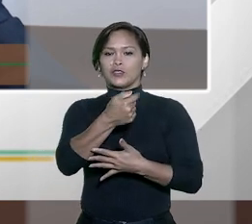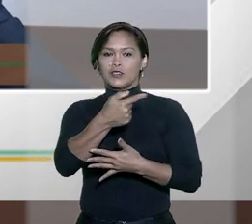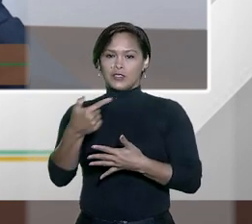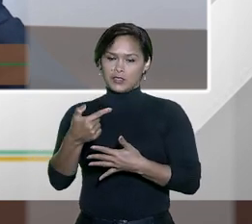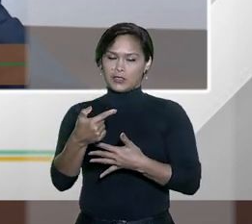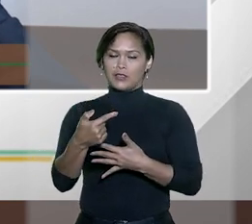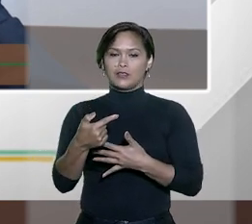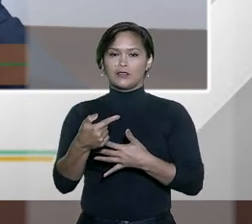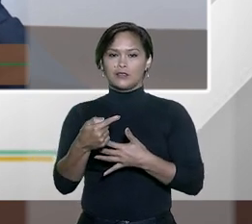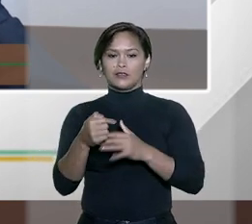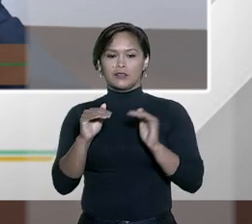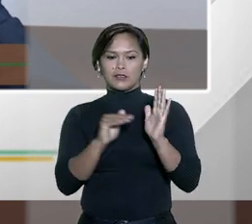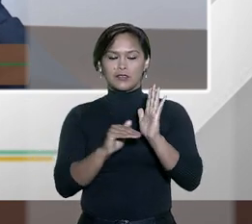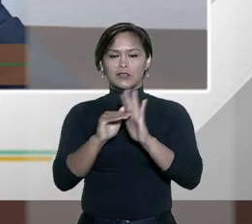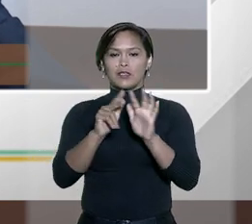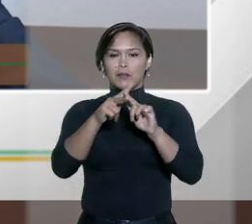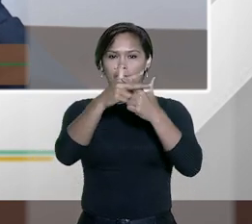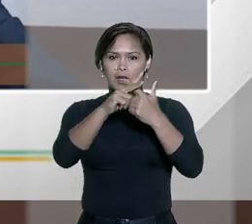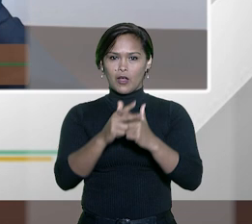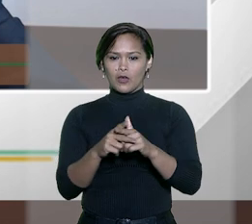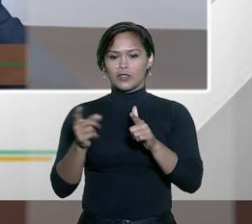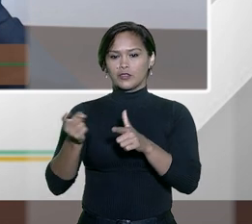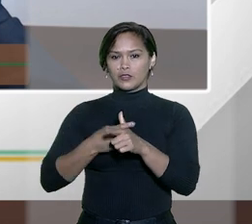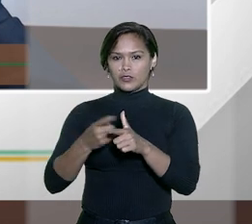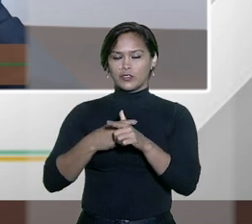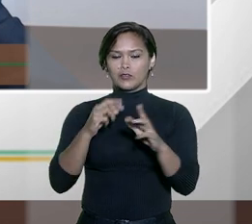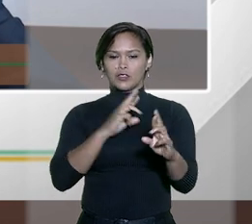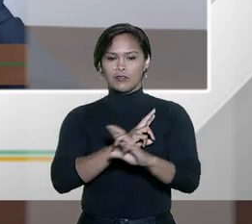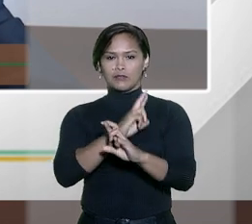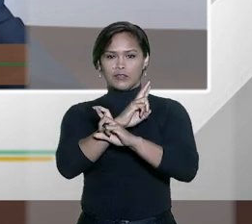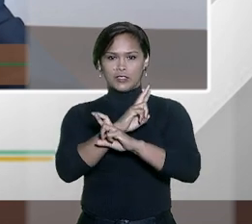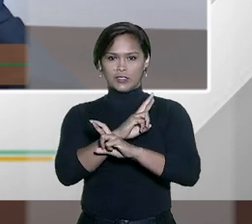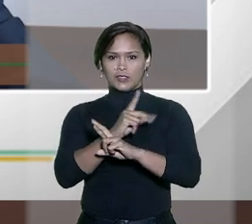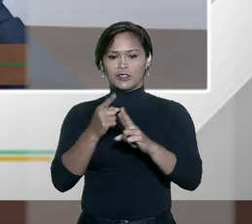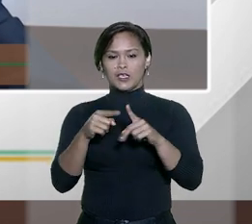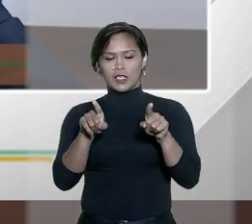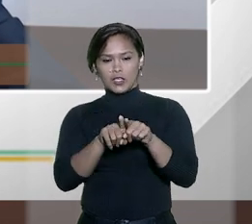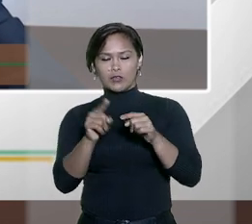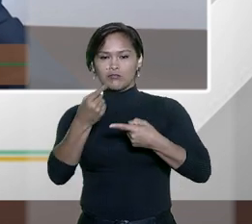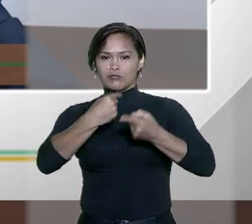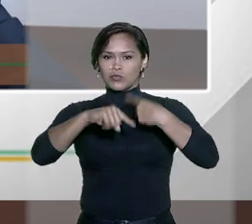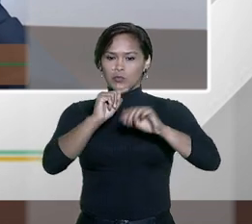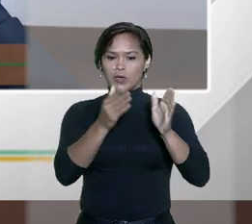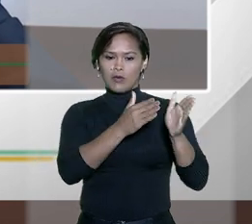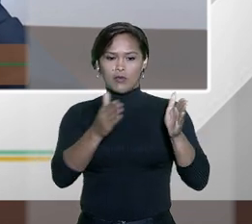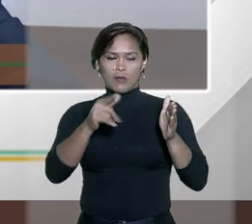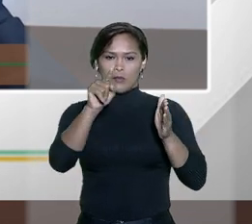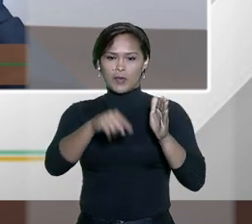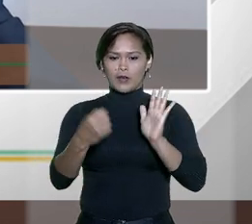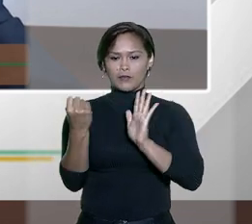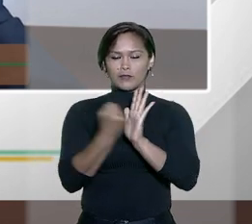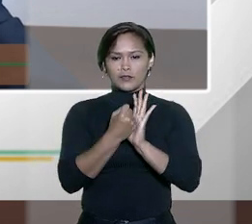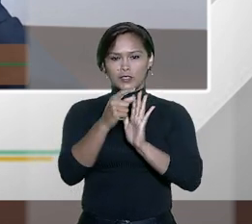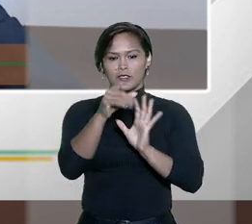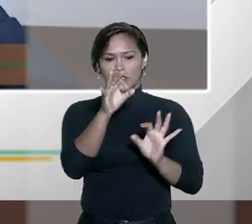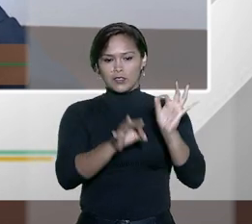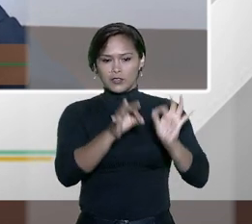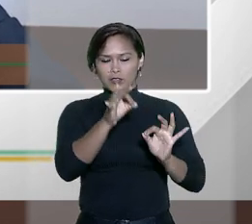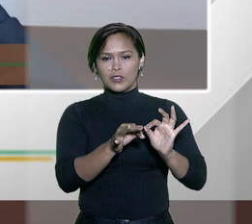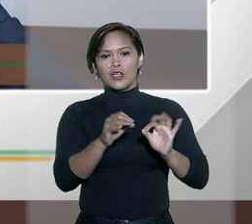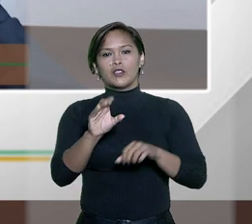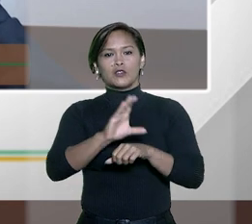17, que estabelece a correção dessas dívidas da Fazenda Pública quando superado o prazo fixado no